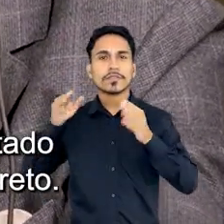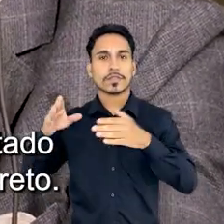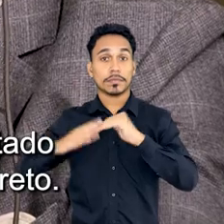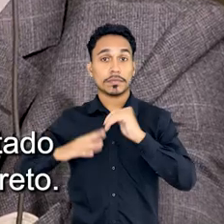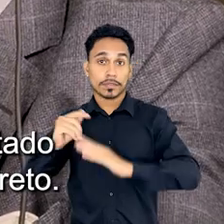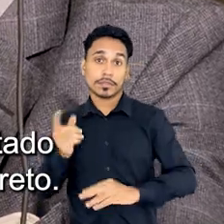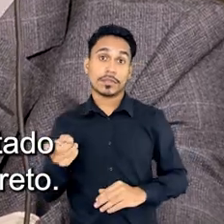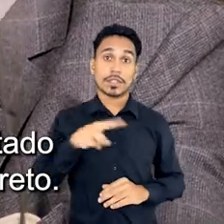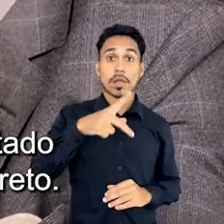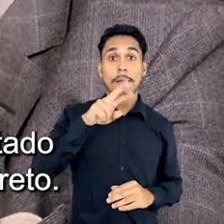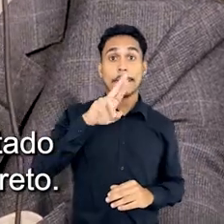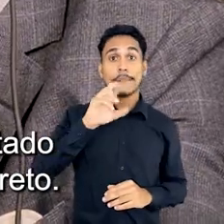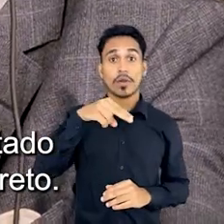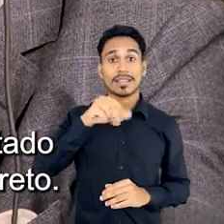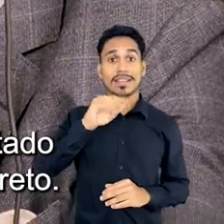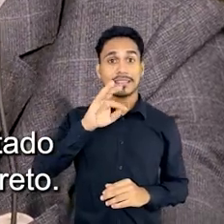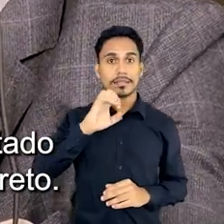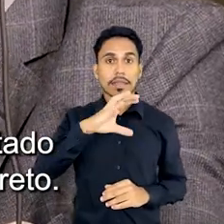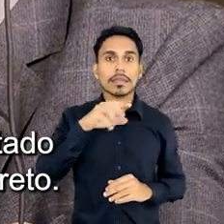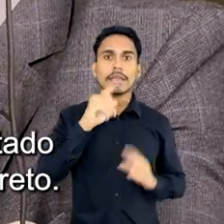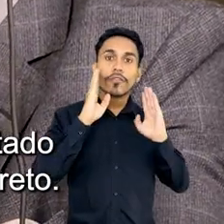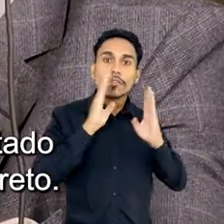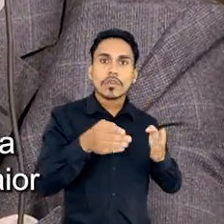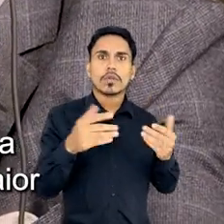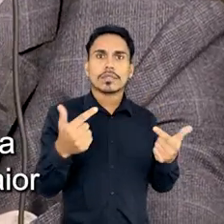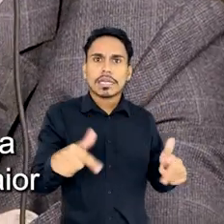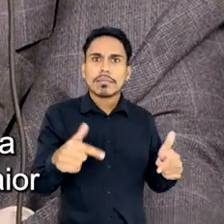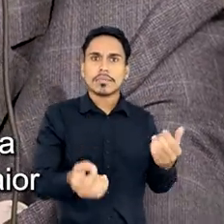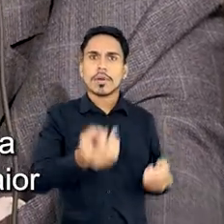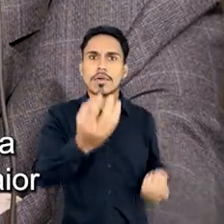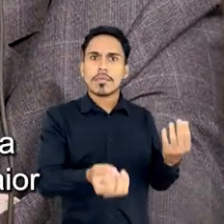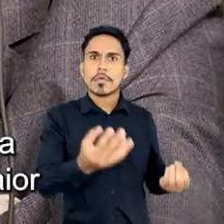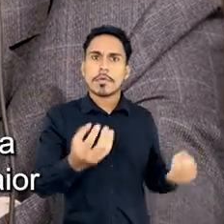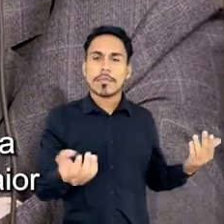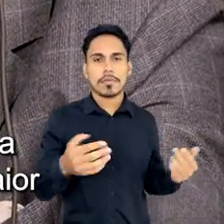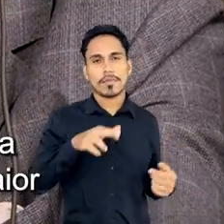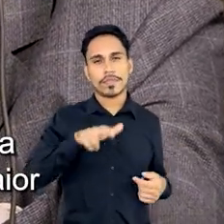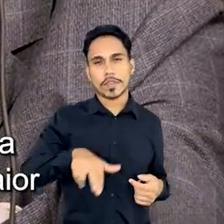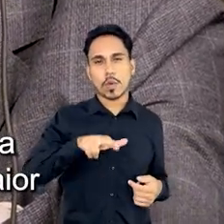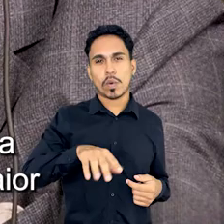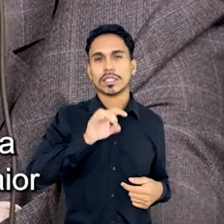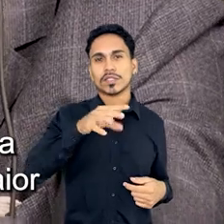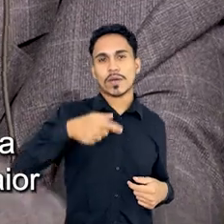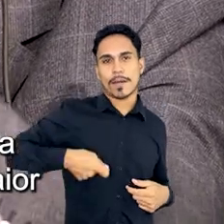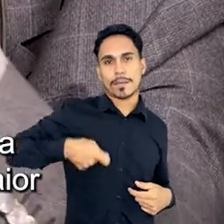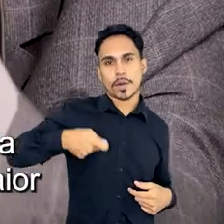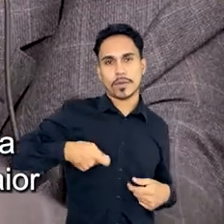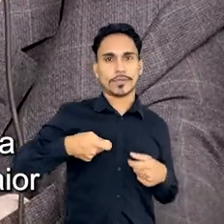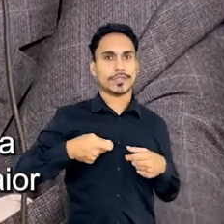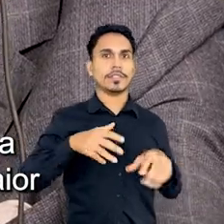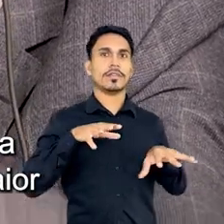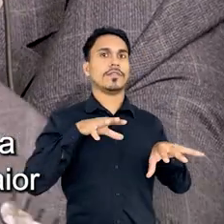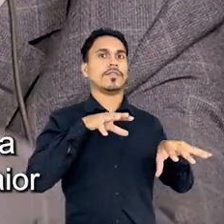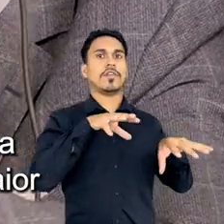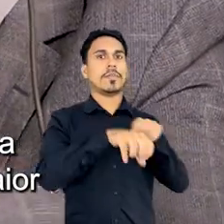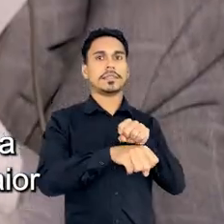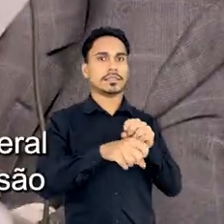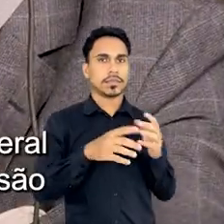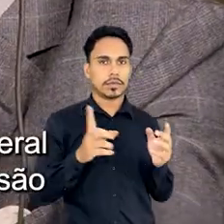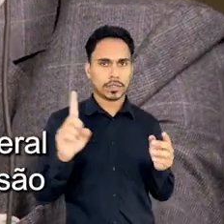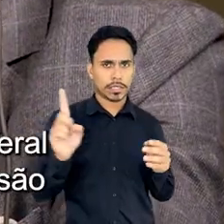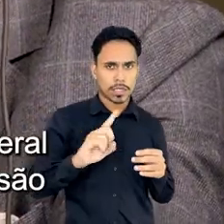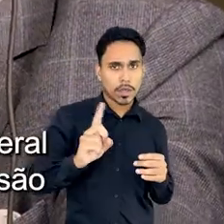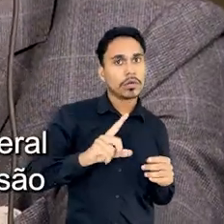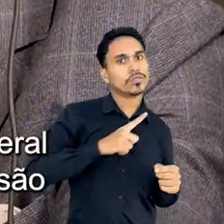Pronatec Era um modelo muito voltado a desenvolvimentismo a geração de emprego direto então o Pronatec na verdade não era só a bolsa formação que foi conhecida como grande